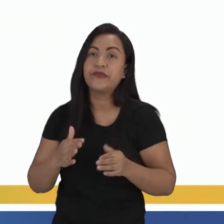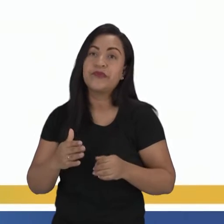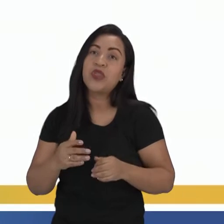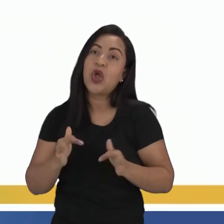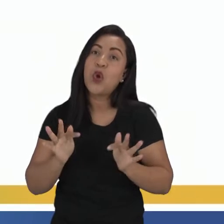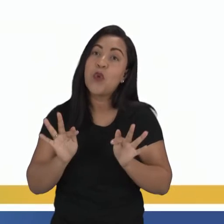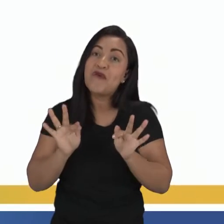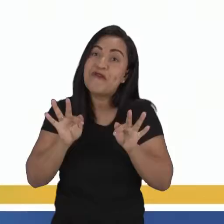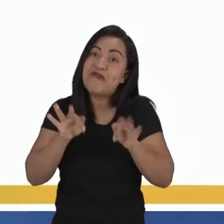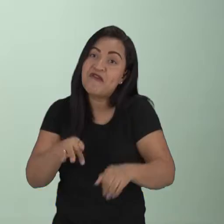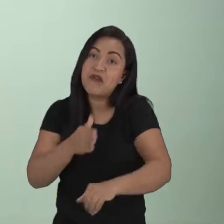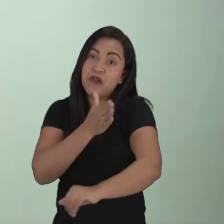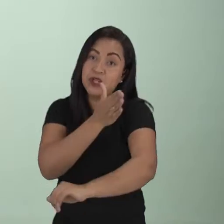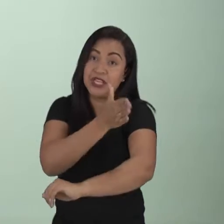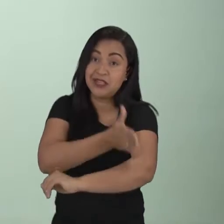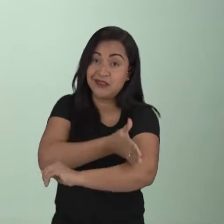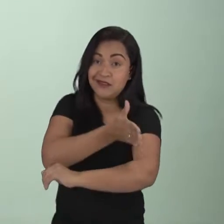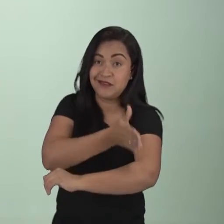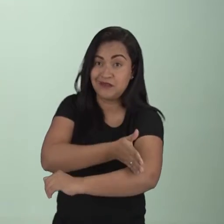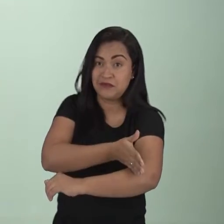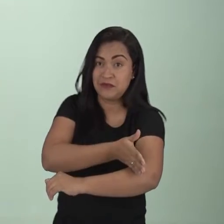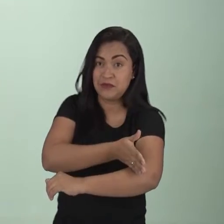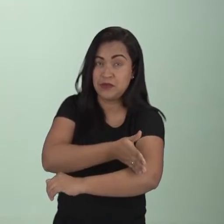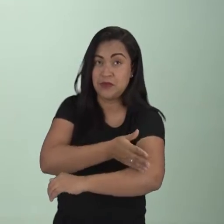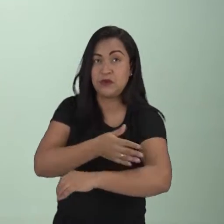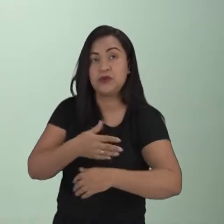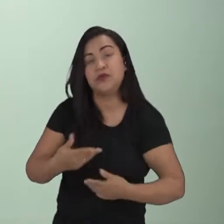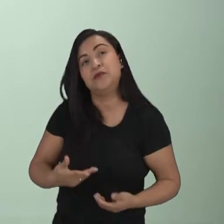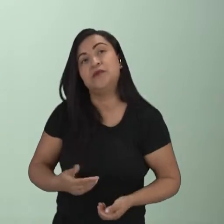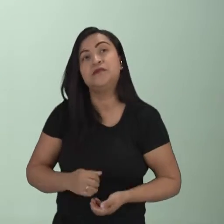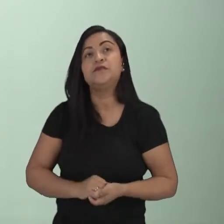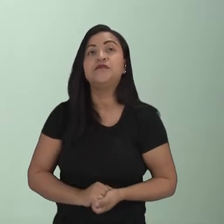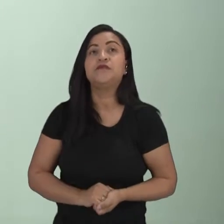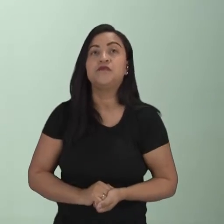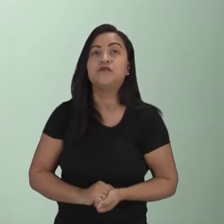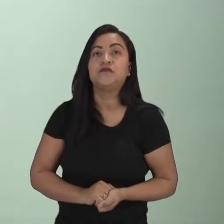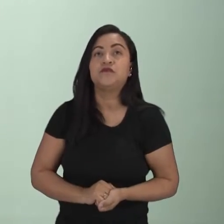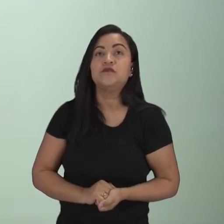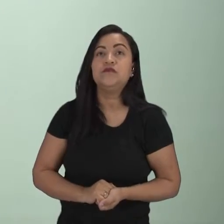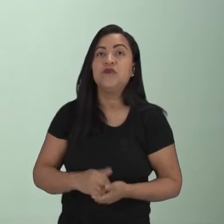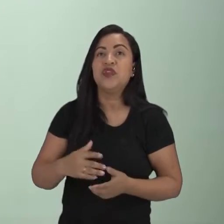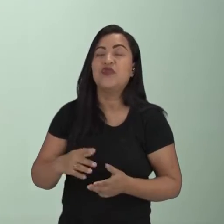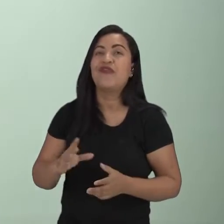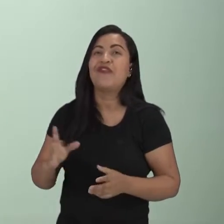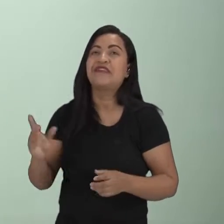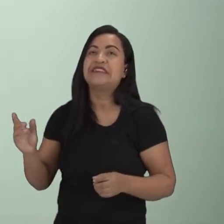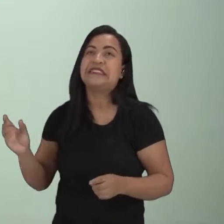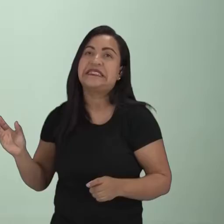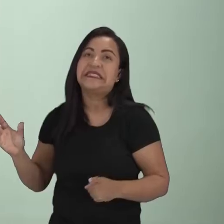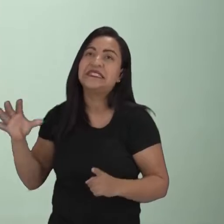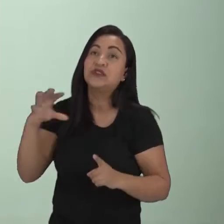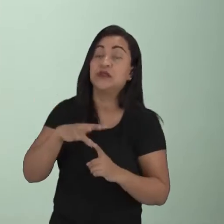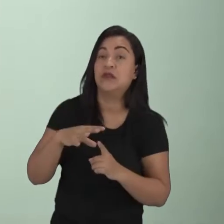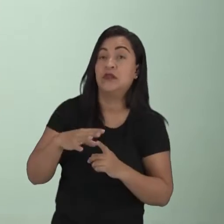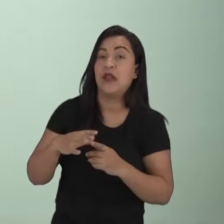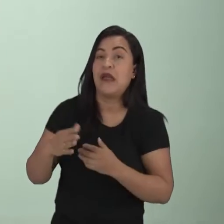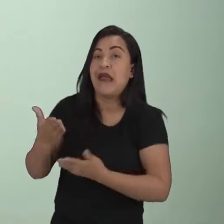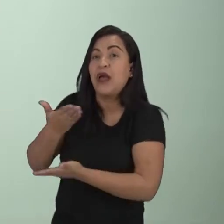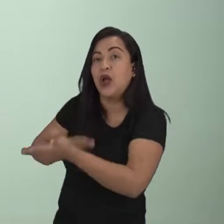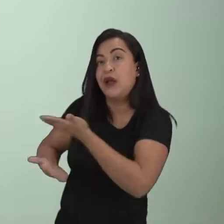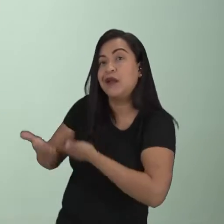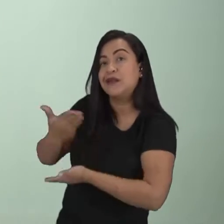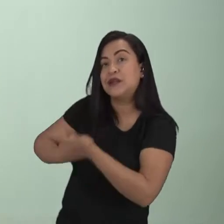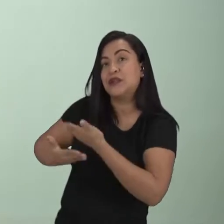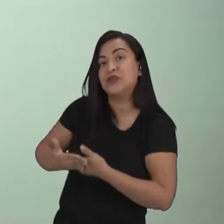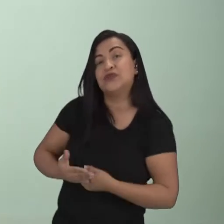nossa Idade Média e vai estar sendo atingido aí literalmente algo que está relacionado à convivência social, já que